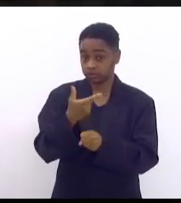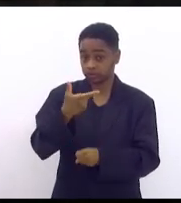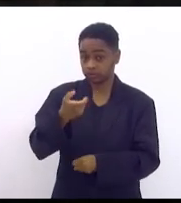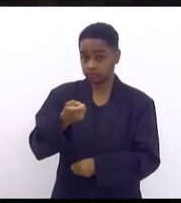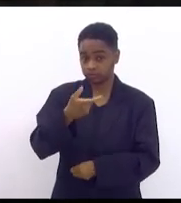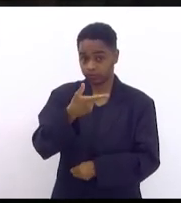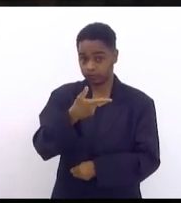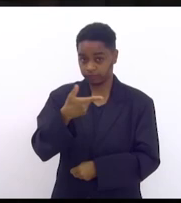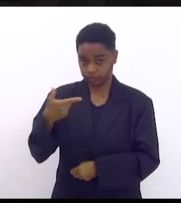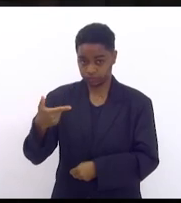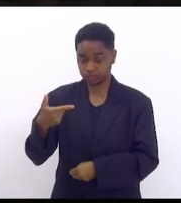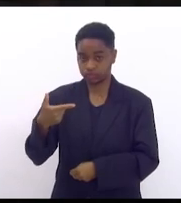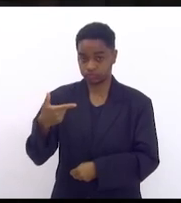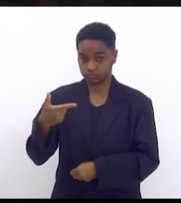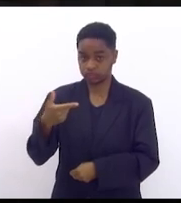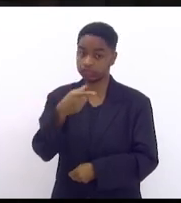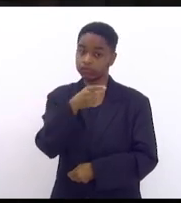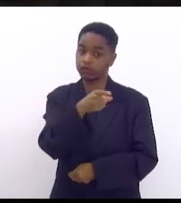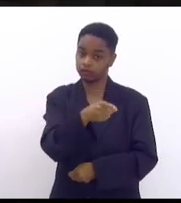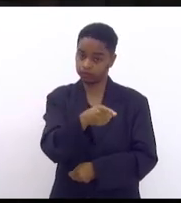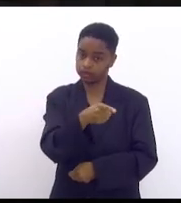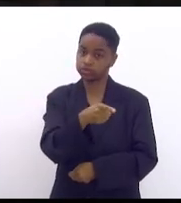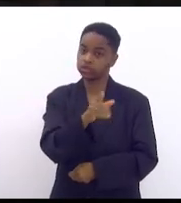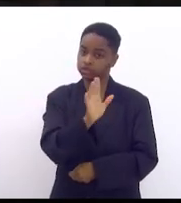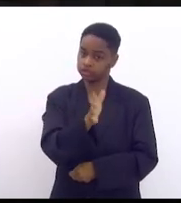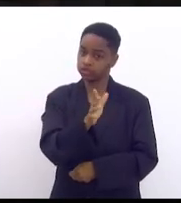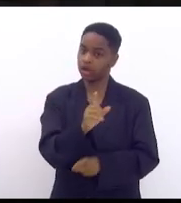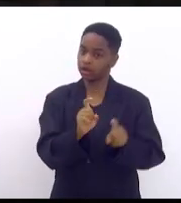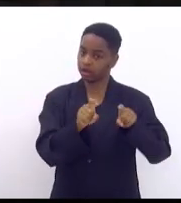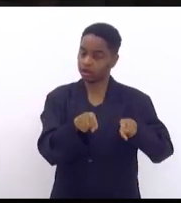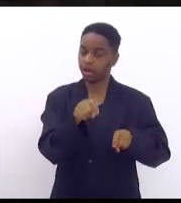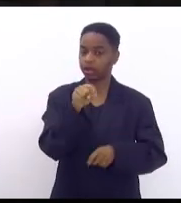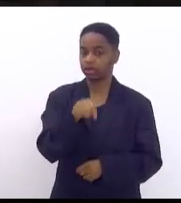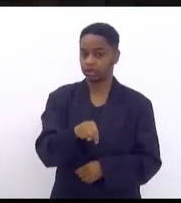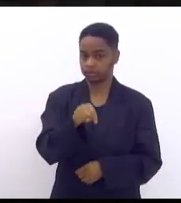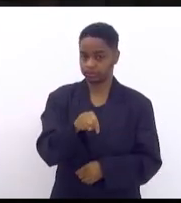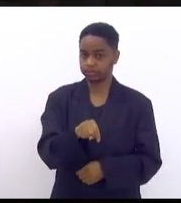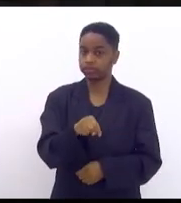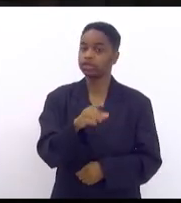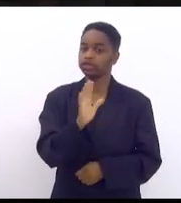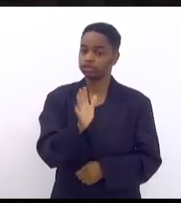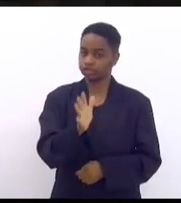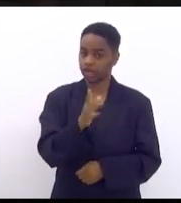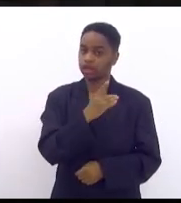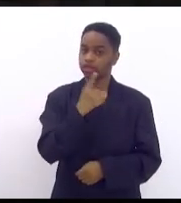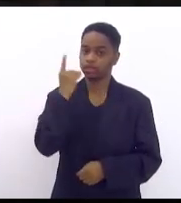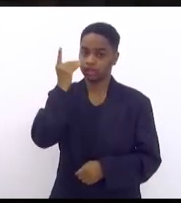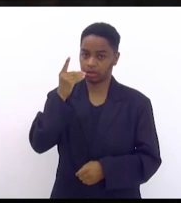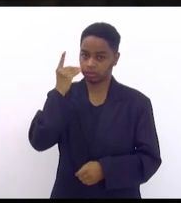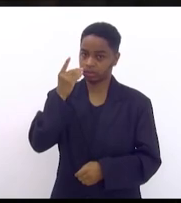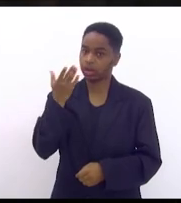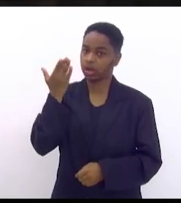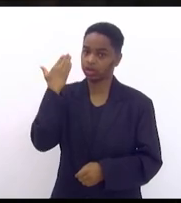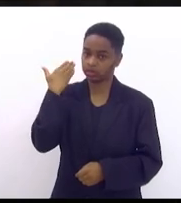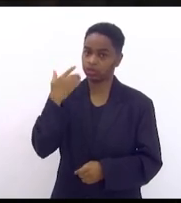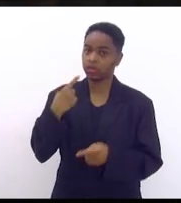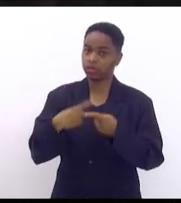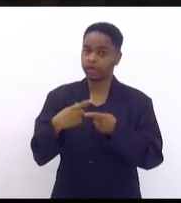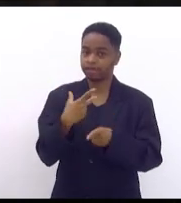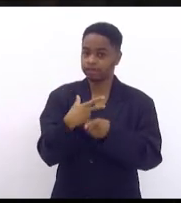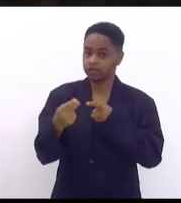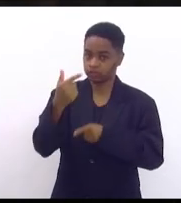senhor presidente, e Vossa Excelência estava aqui presente, já era deputado, o senhor foi reeleito,